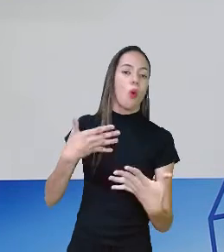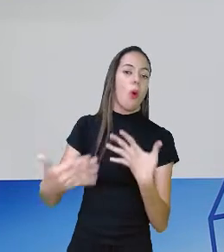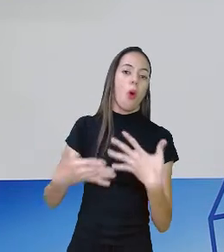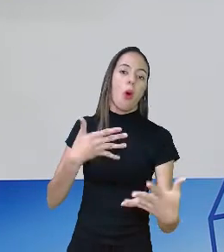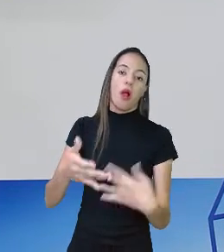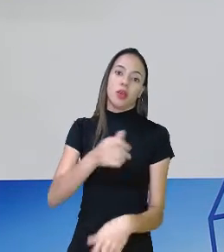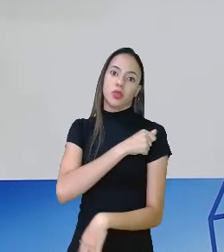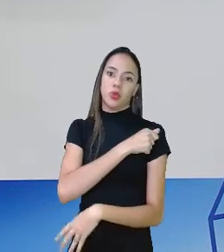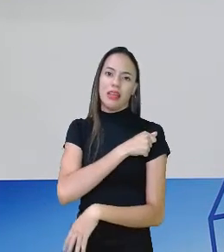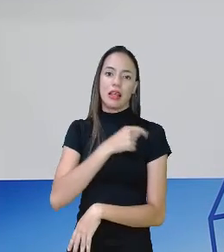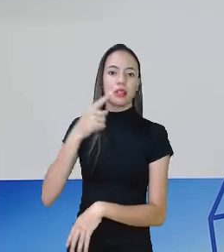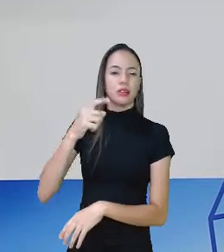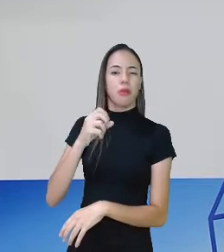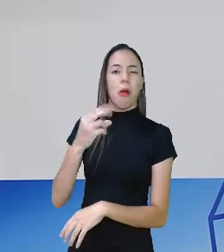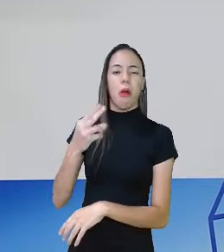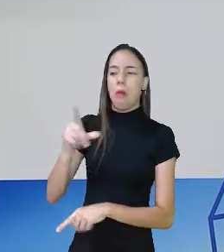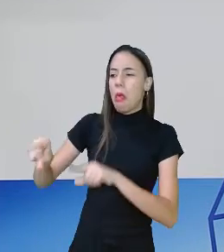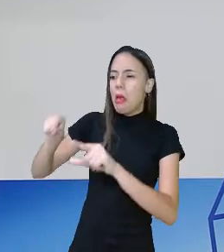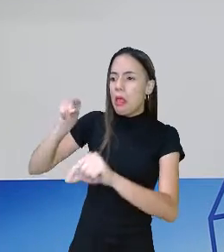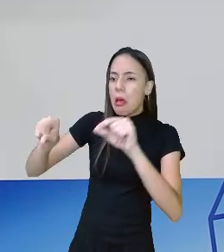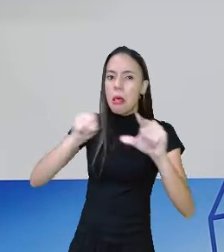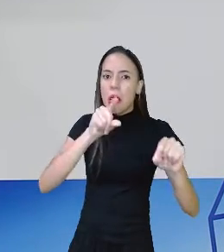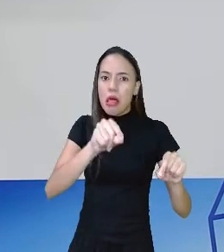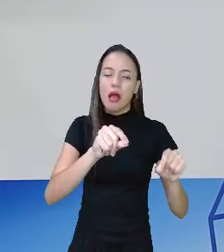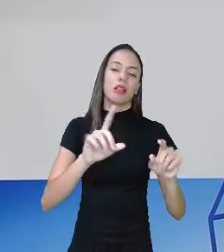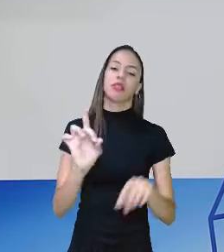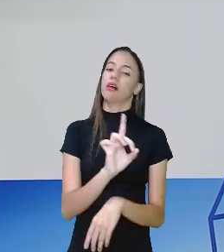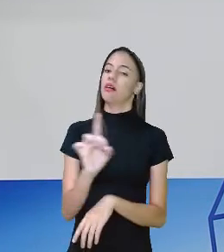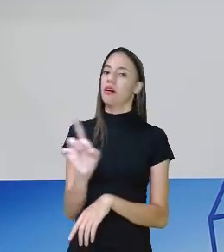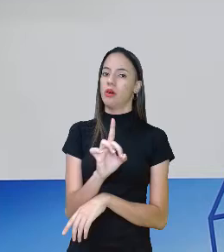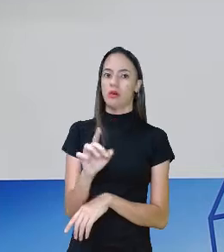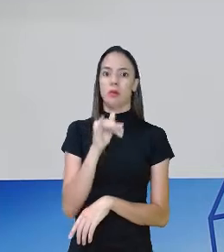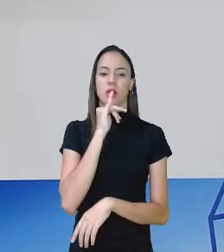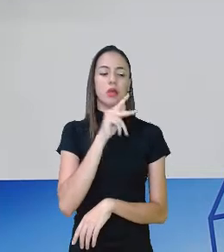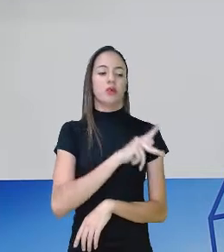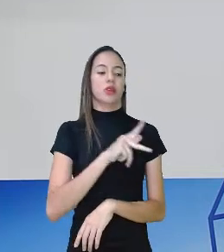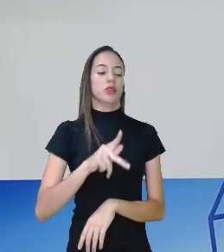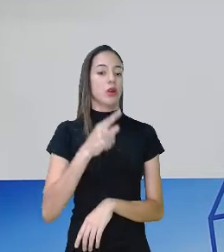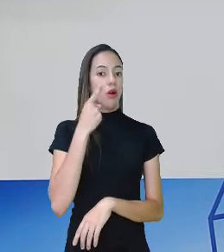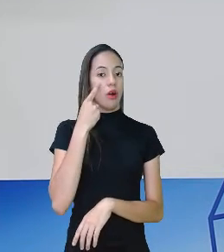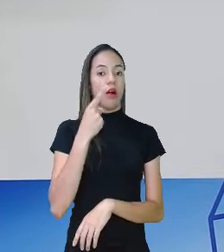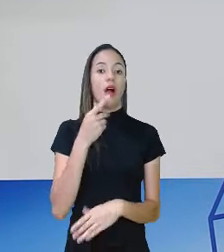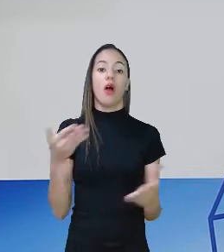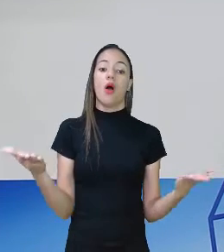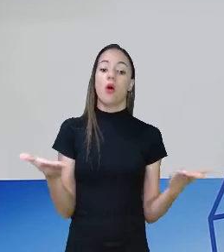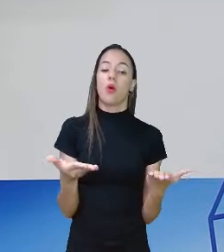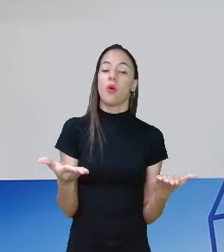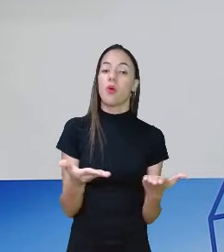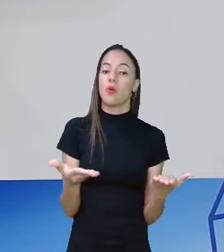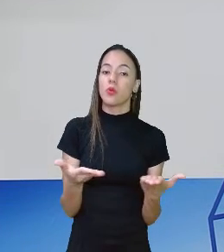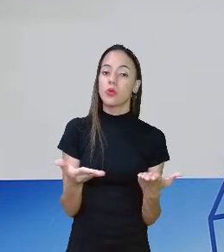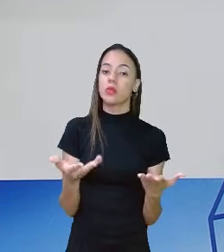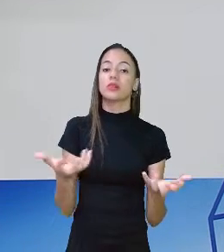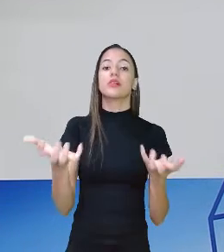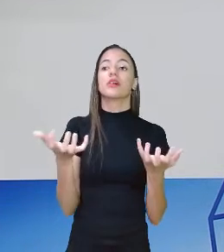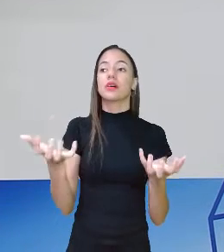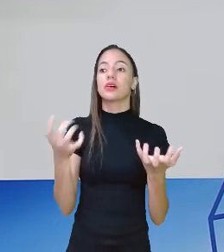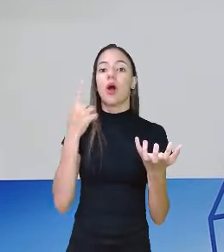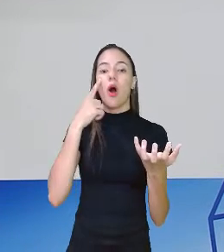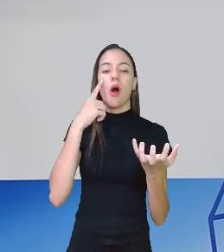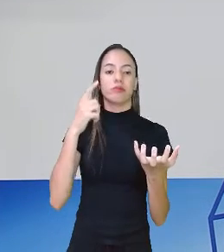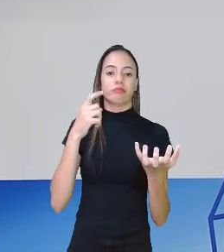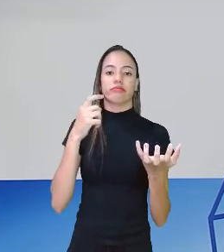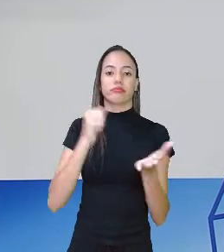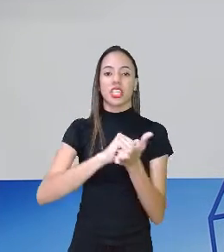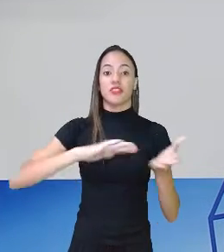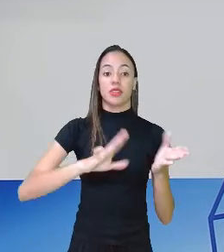estar escolhendo, formando, e o professor vai dizer, não, hoje eu quero equipe.